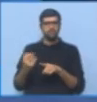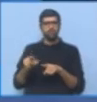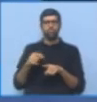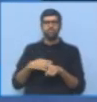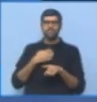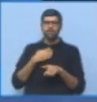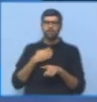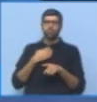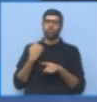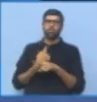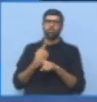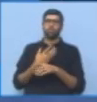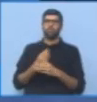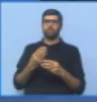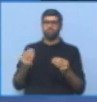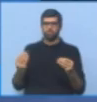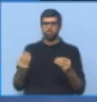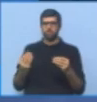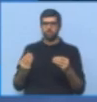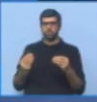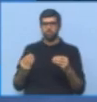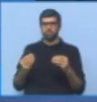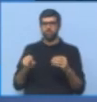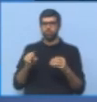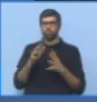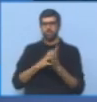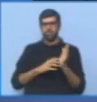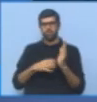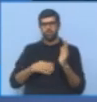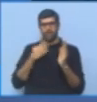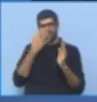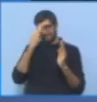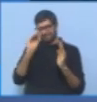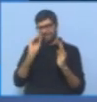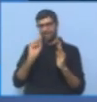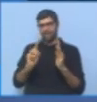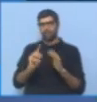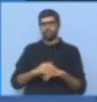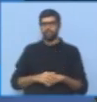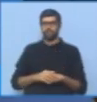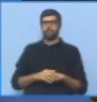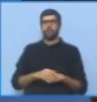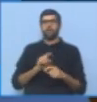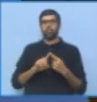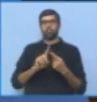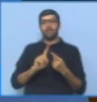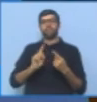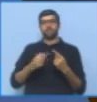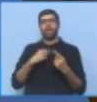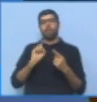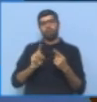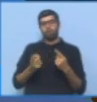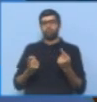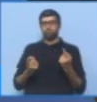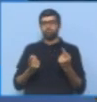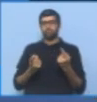das muitas coisas que simbolicamente este texto ensina. Uma delas é justamente essa, quer